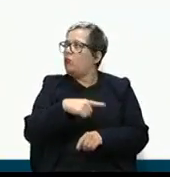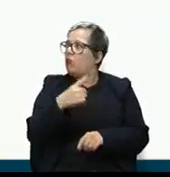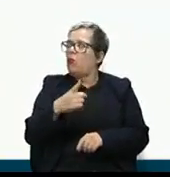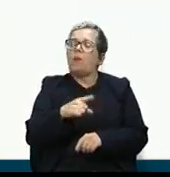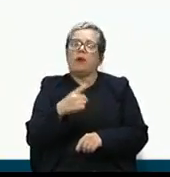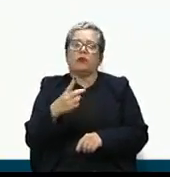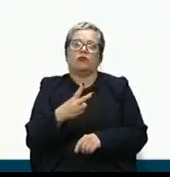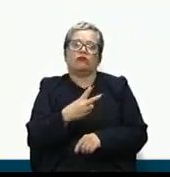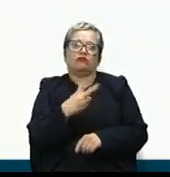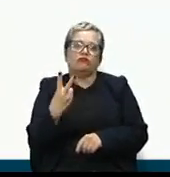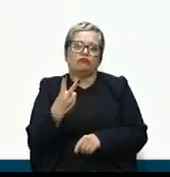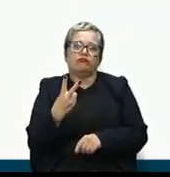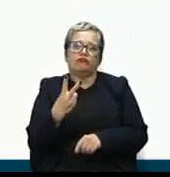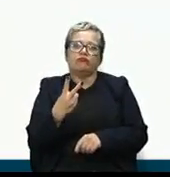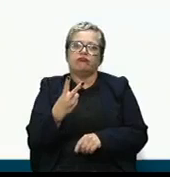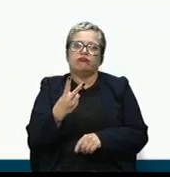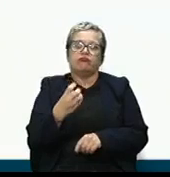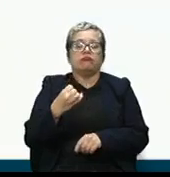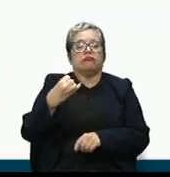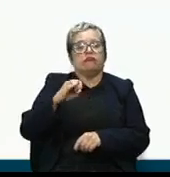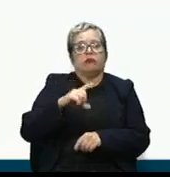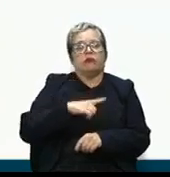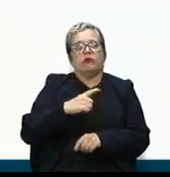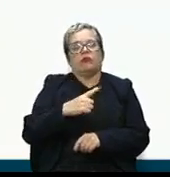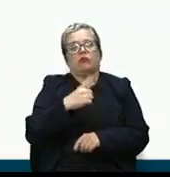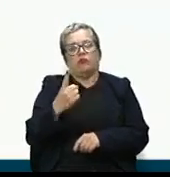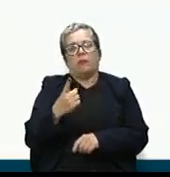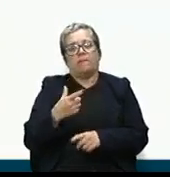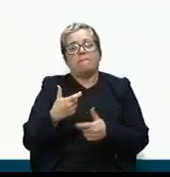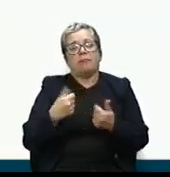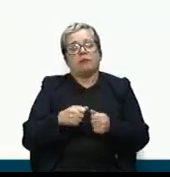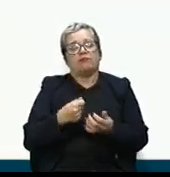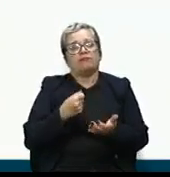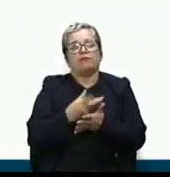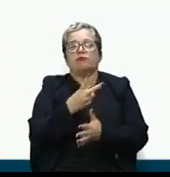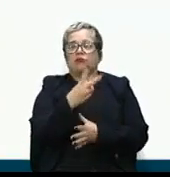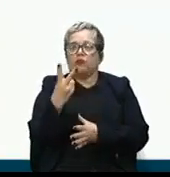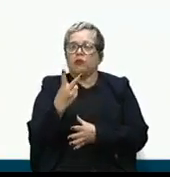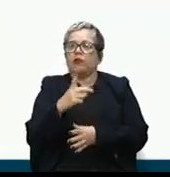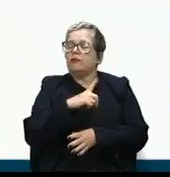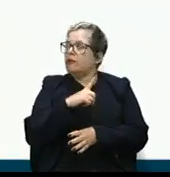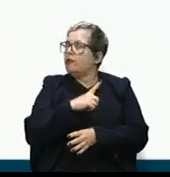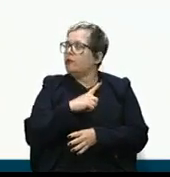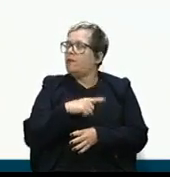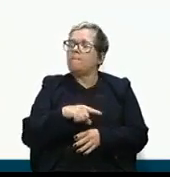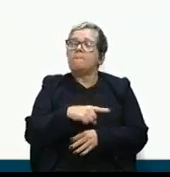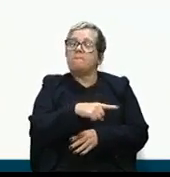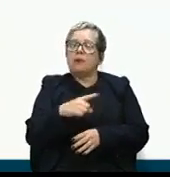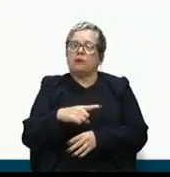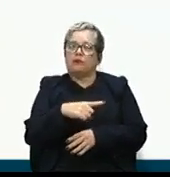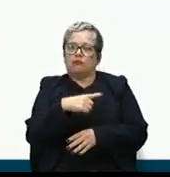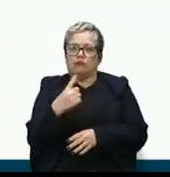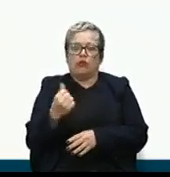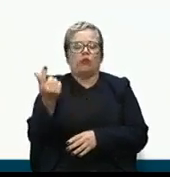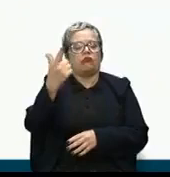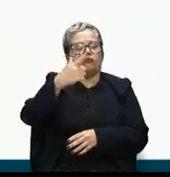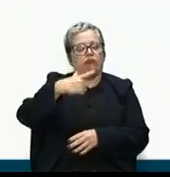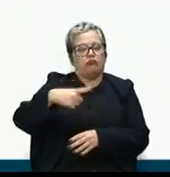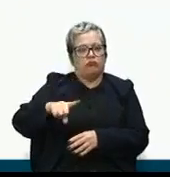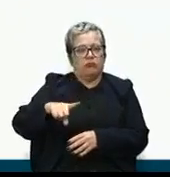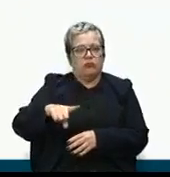menos 2. Então, se eu tenho 1 e devo 2, eu fico com menos 1. Eu